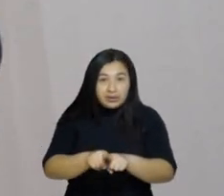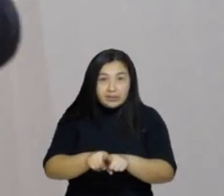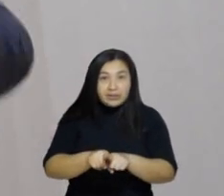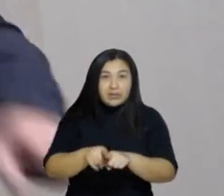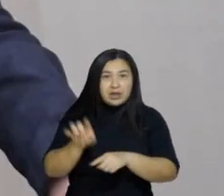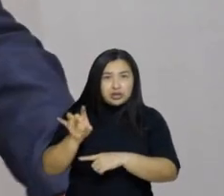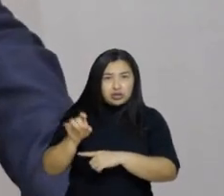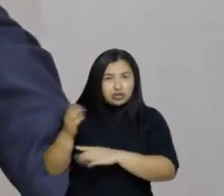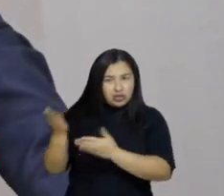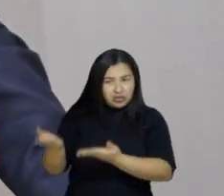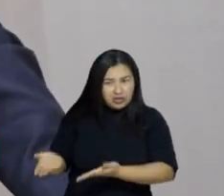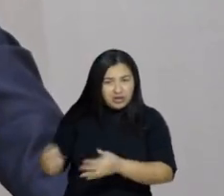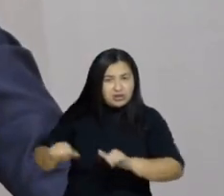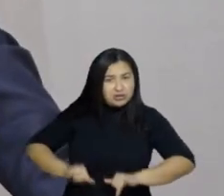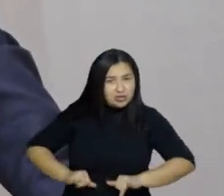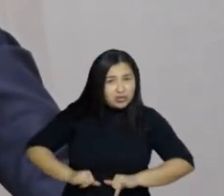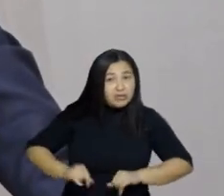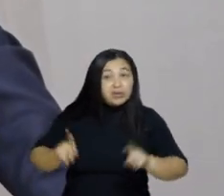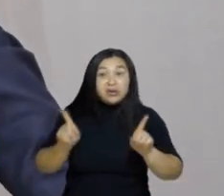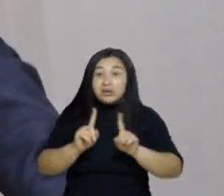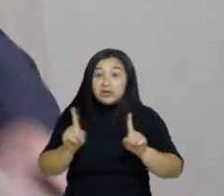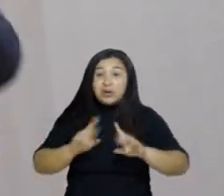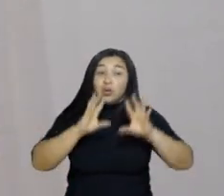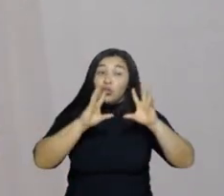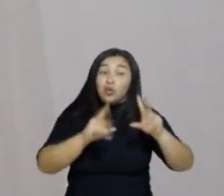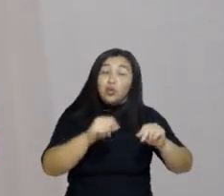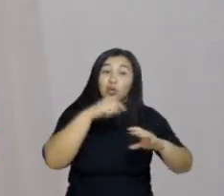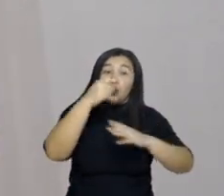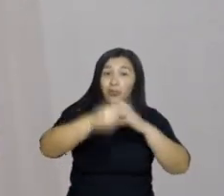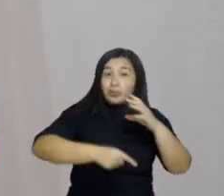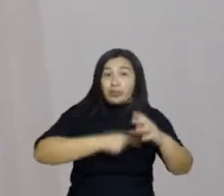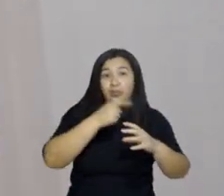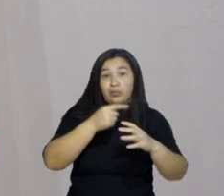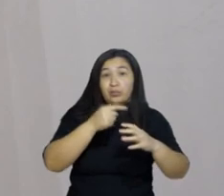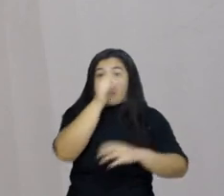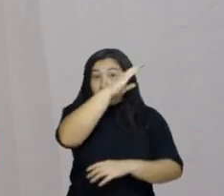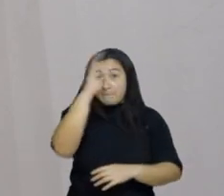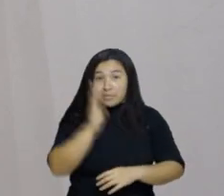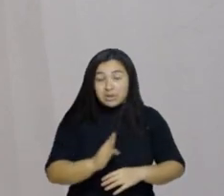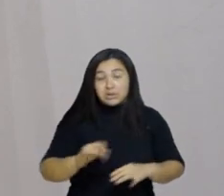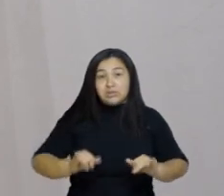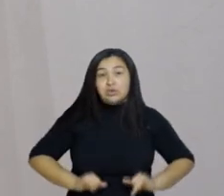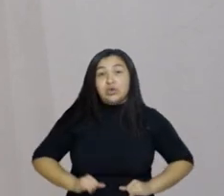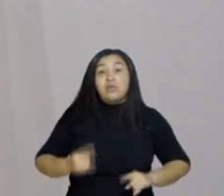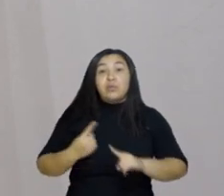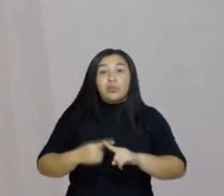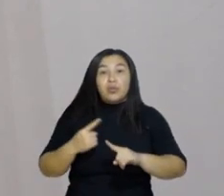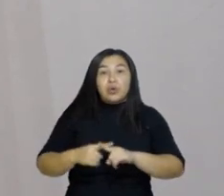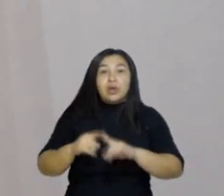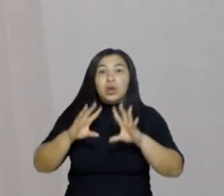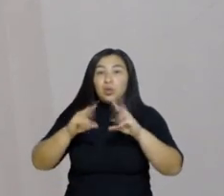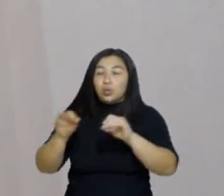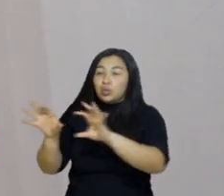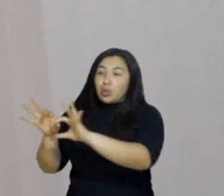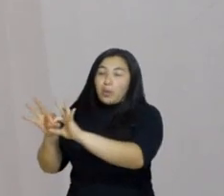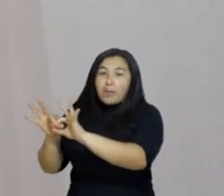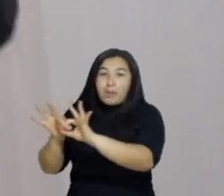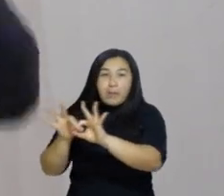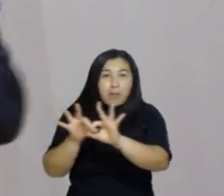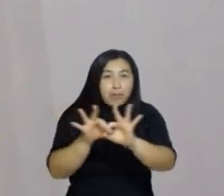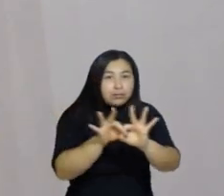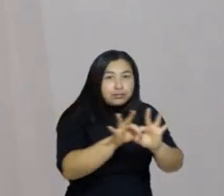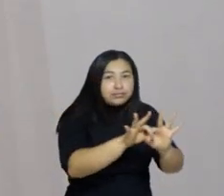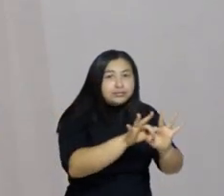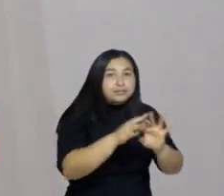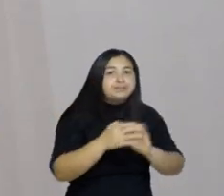as nossas famílias urbanas, porque estão intimamente ligadas. E é preciso